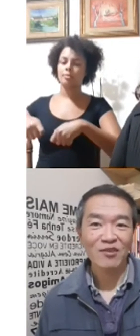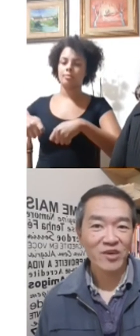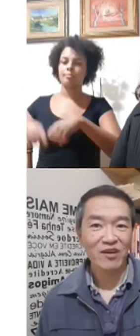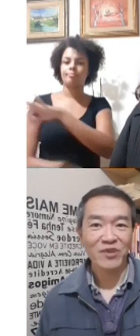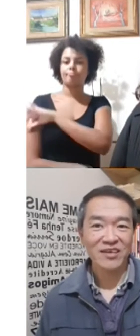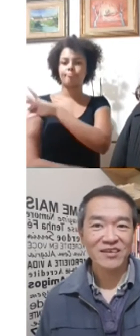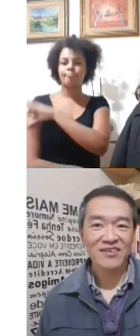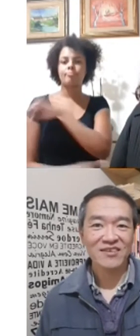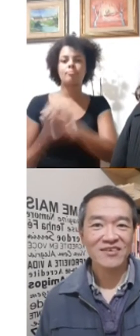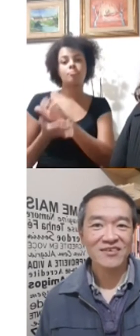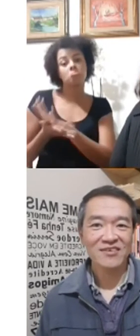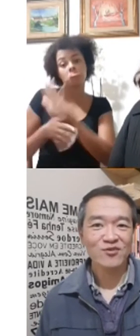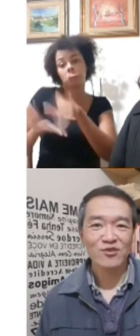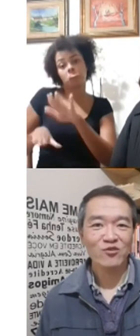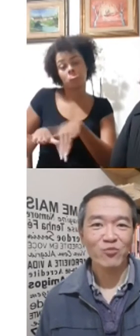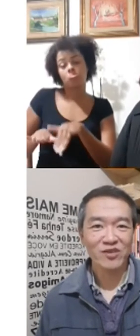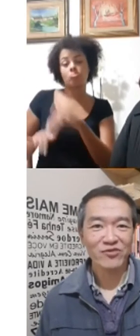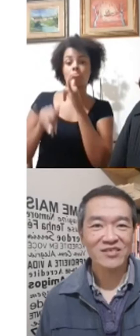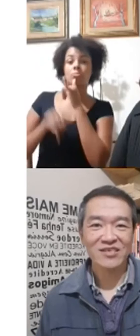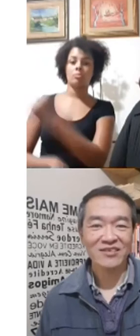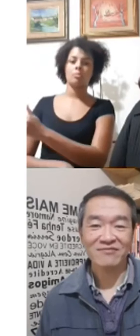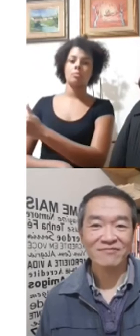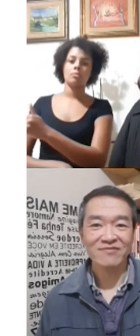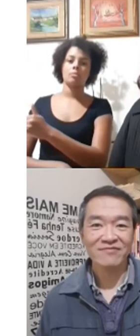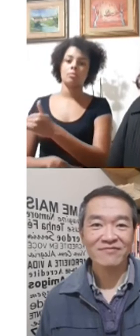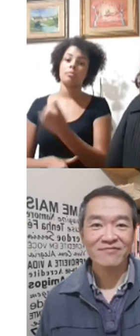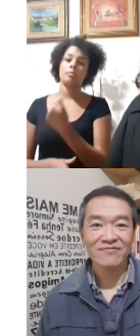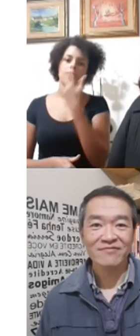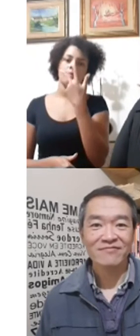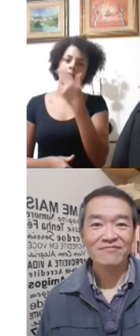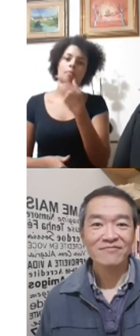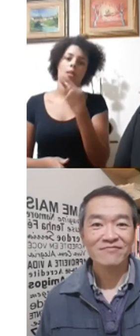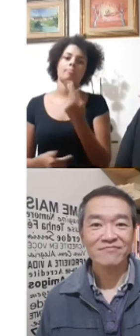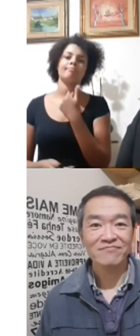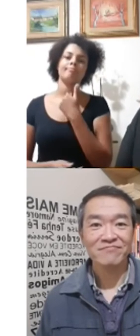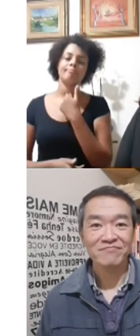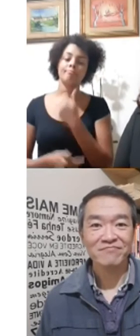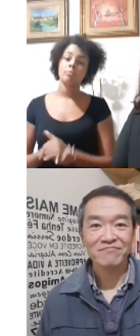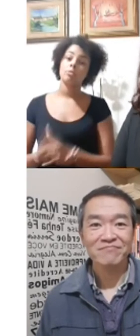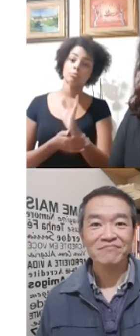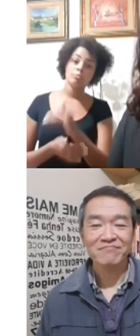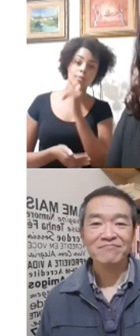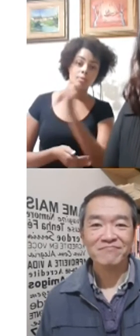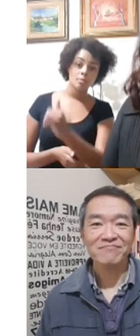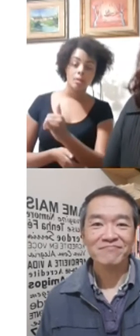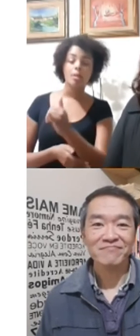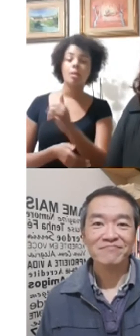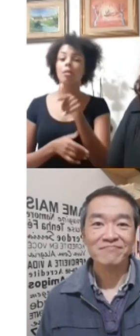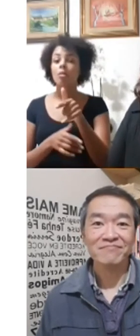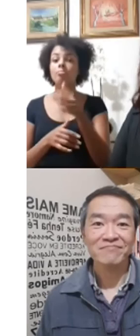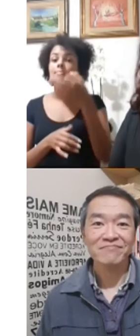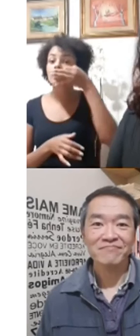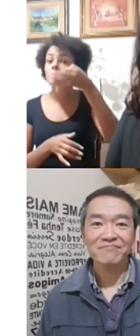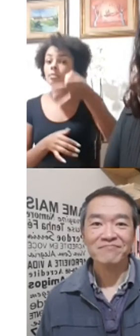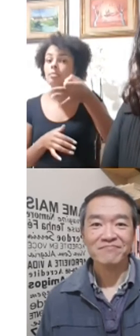aí para que isso não pode fazer, né? Mas já fica aí o nosso alô, né? Atenção, pessoal